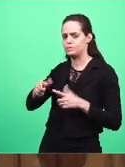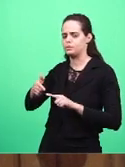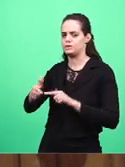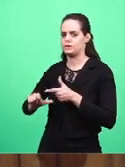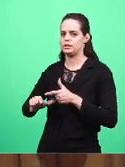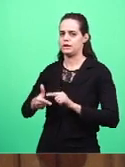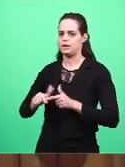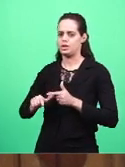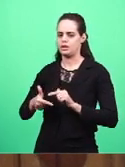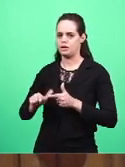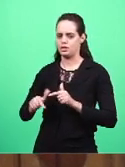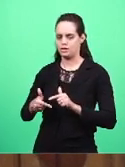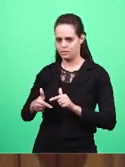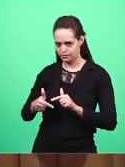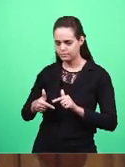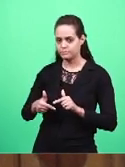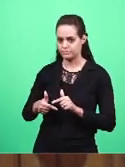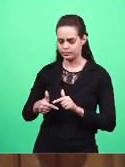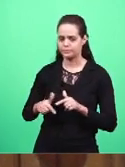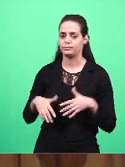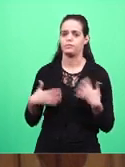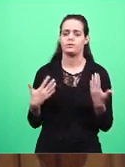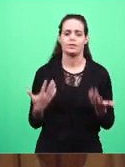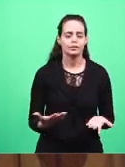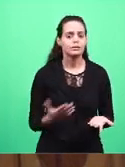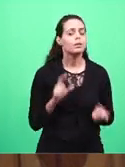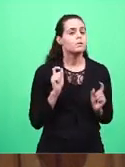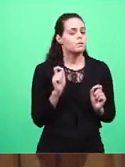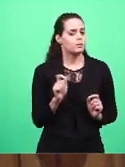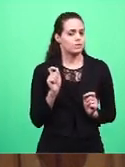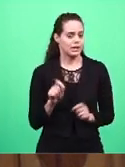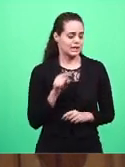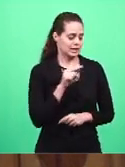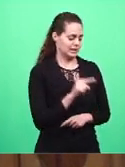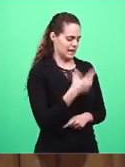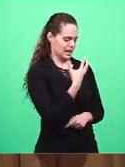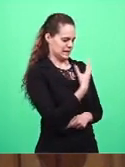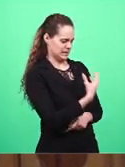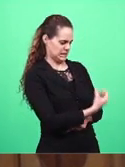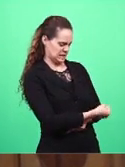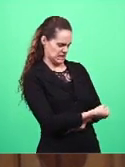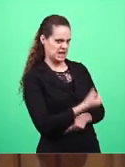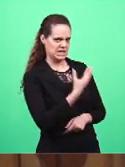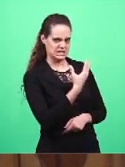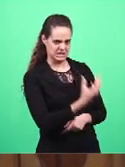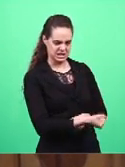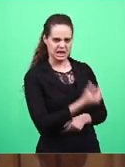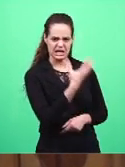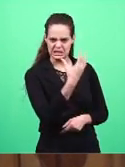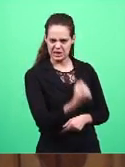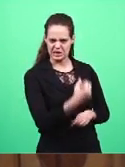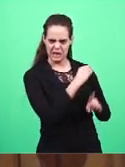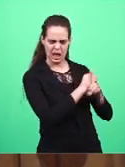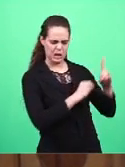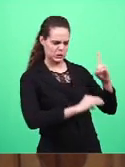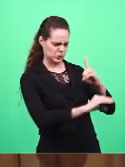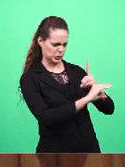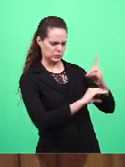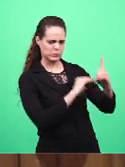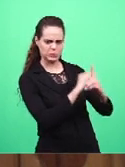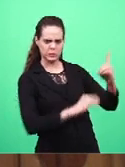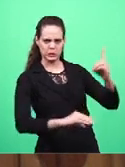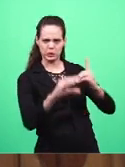hoje ele sabe de que tribo ele é. Ele está aqui no Brasil, ele sabe, tem lá o nome dele: eu sou da tribo de Levi. Ele